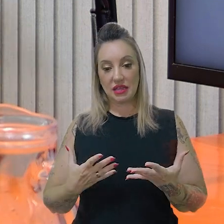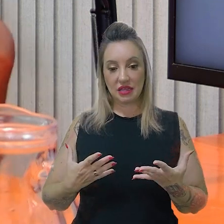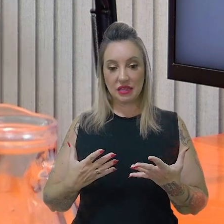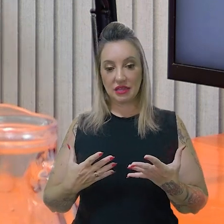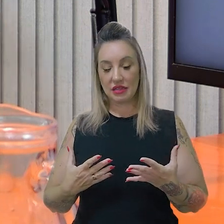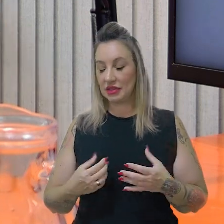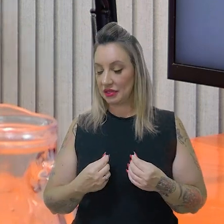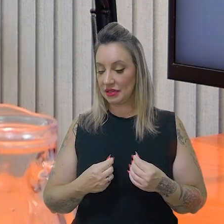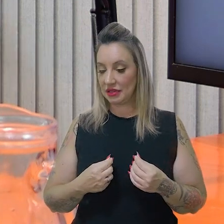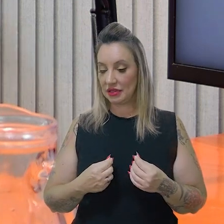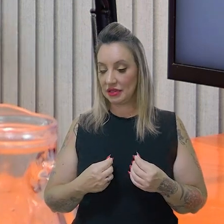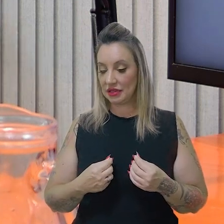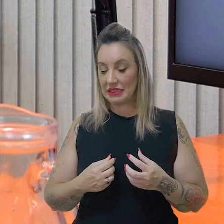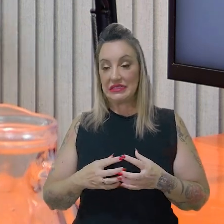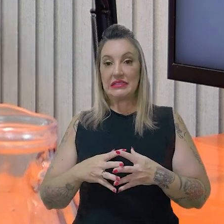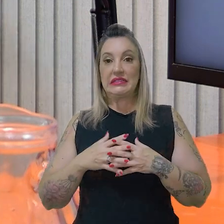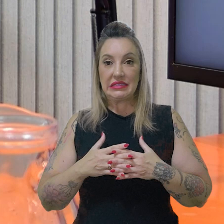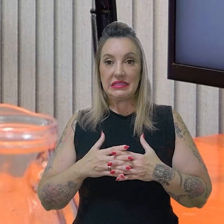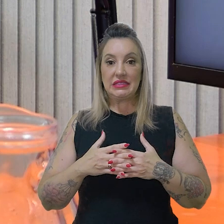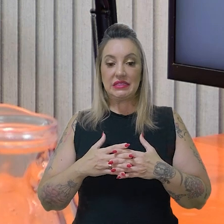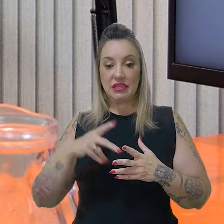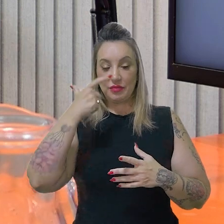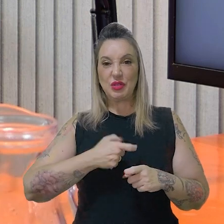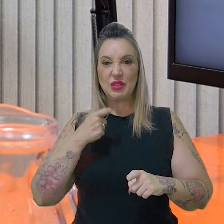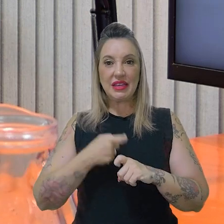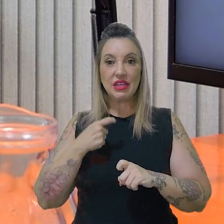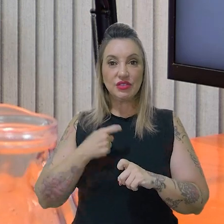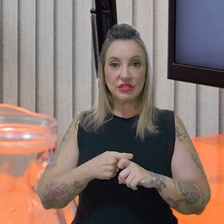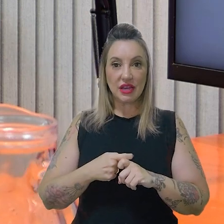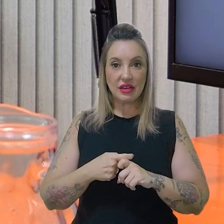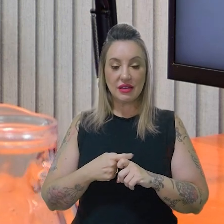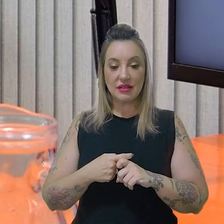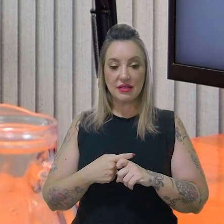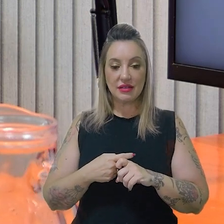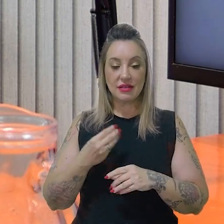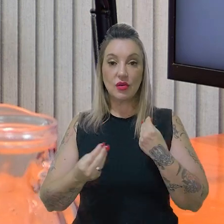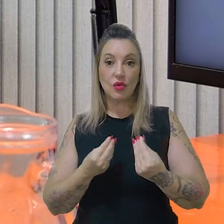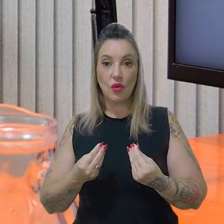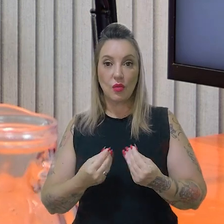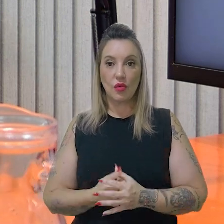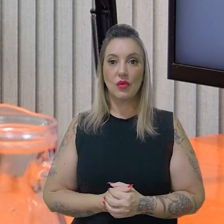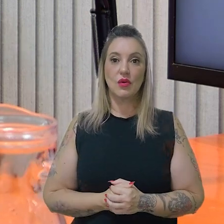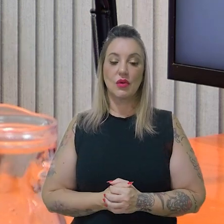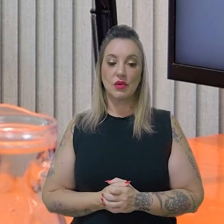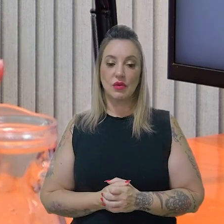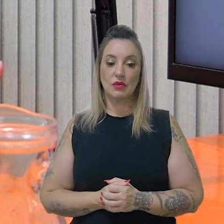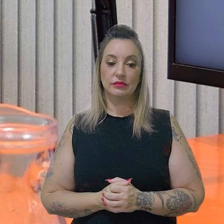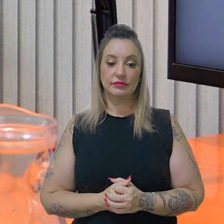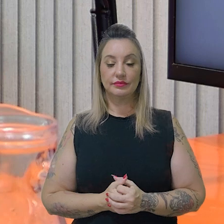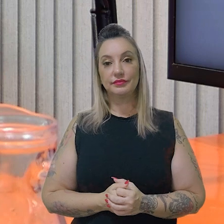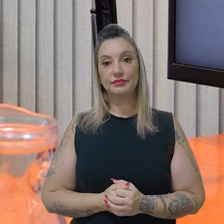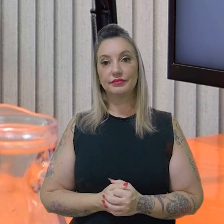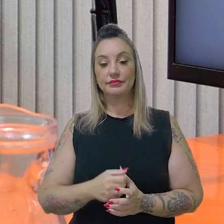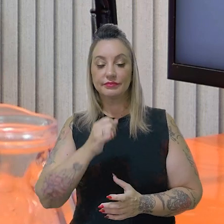travei dessa trava né dessa postura rígida como que a gente traz isso né então a gente